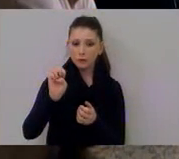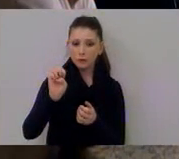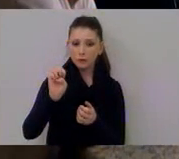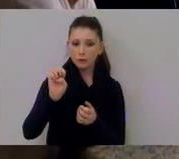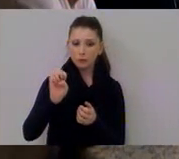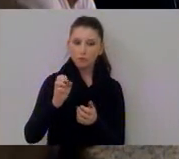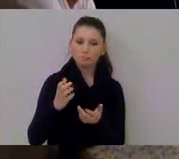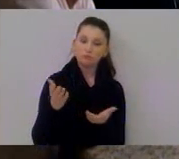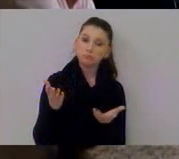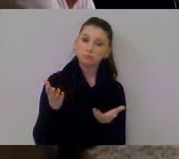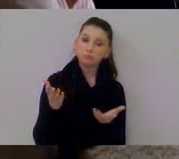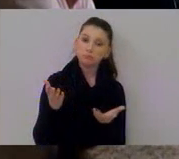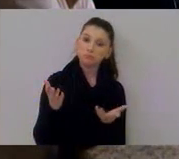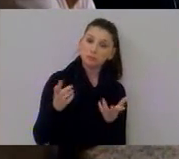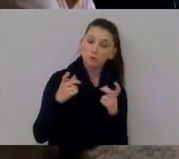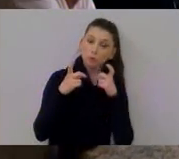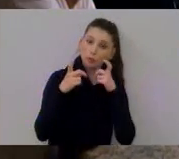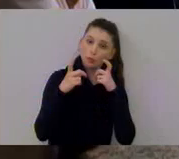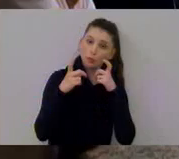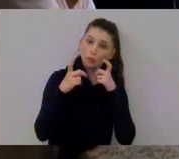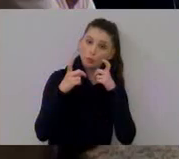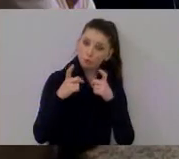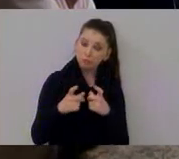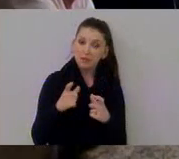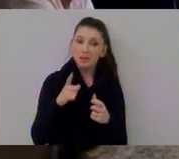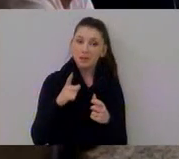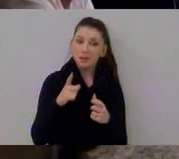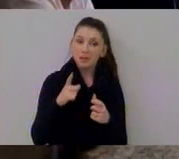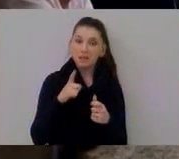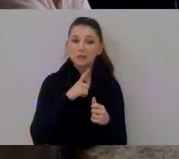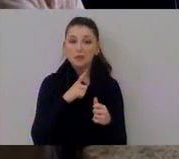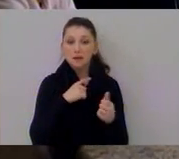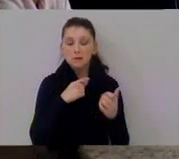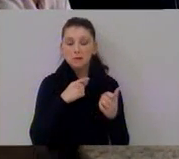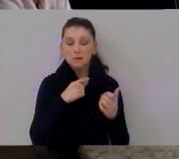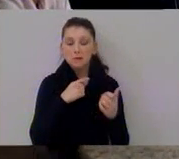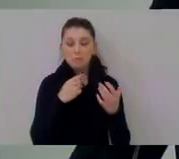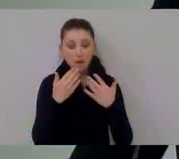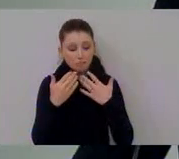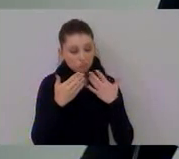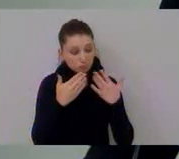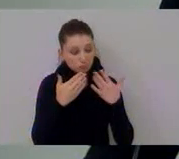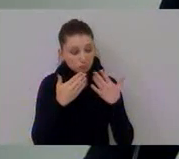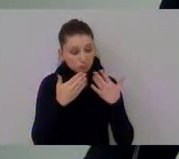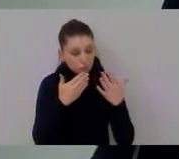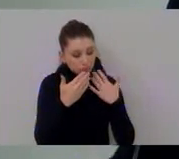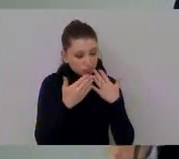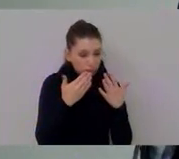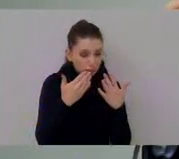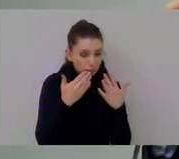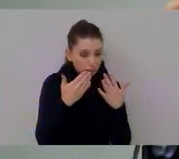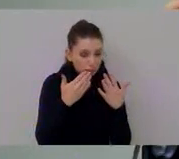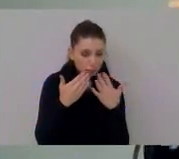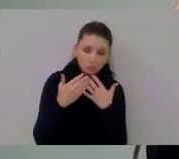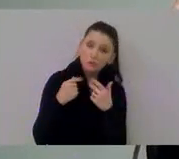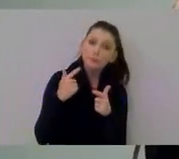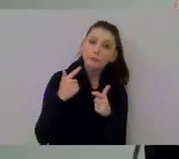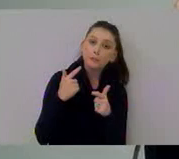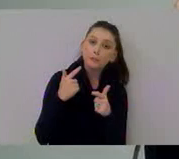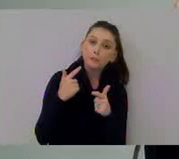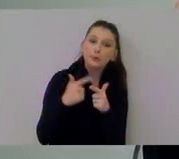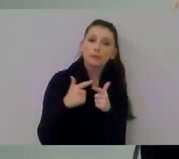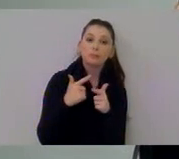para discutir a cidade. Estou aqui também na condição